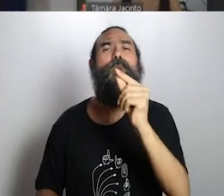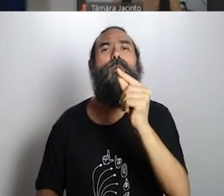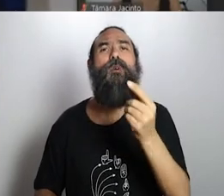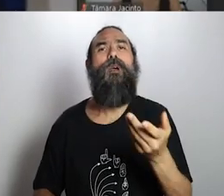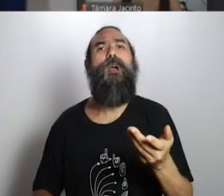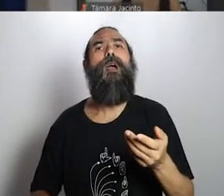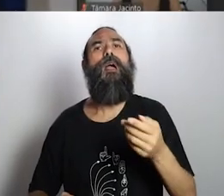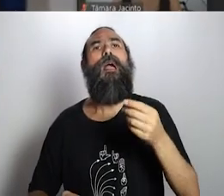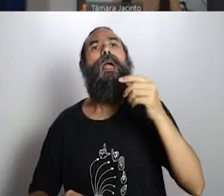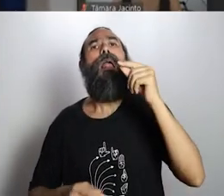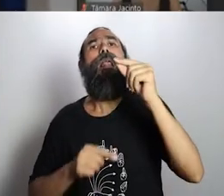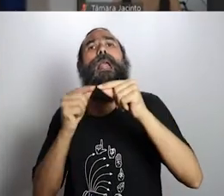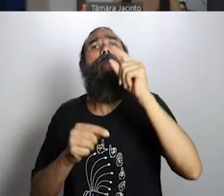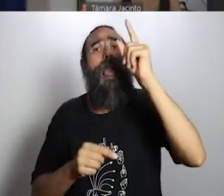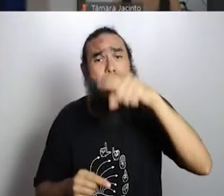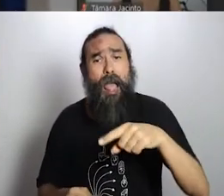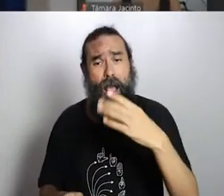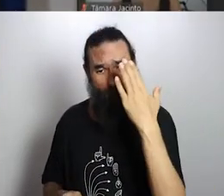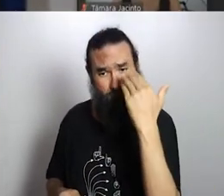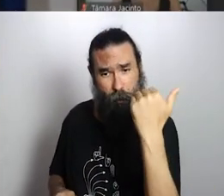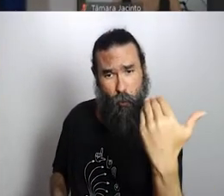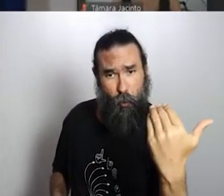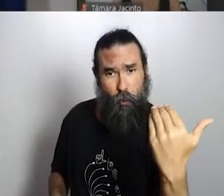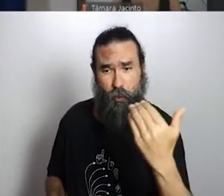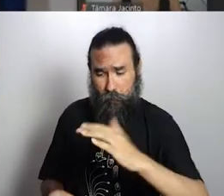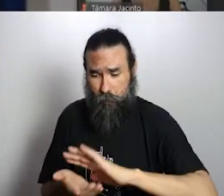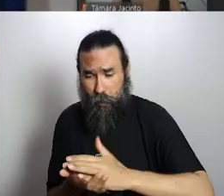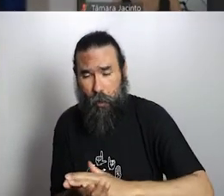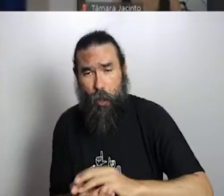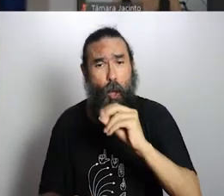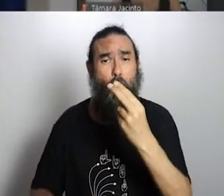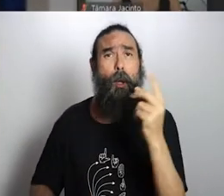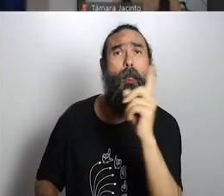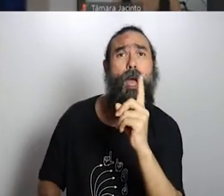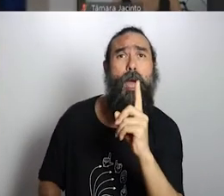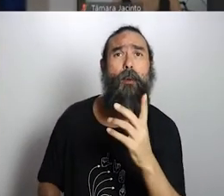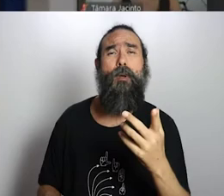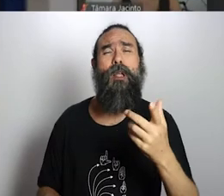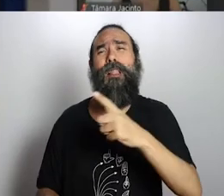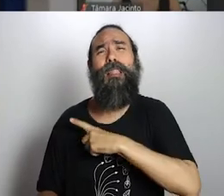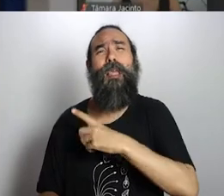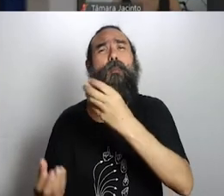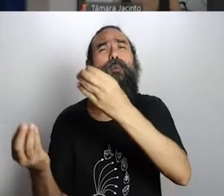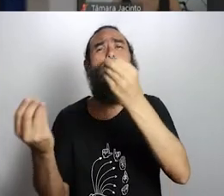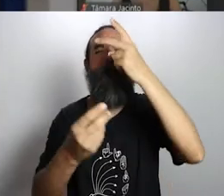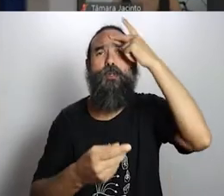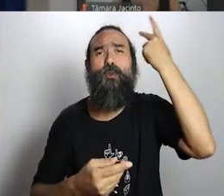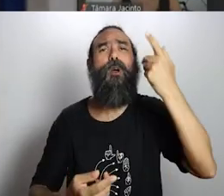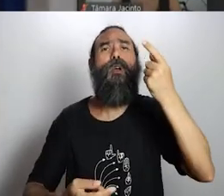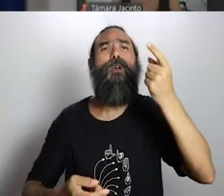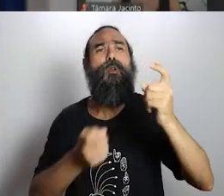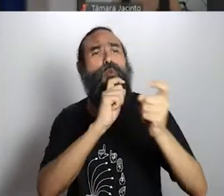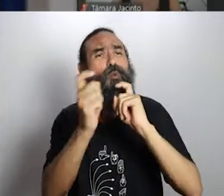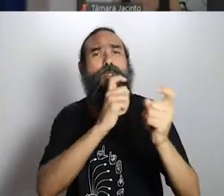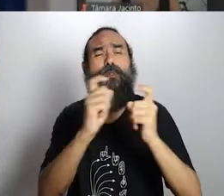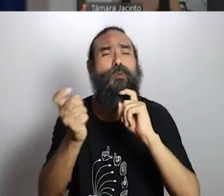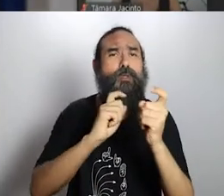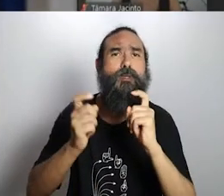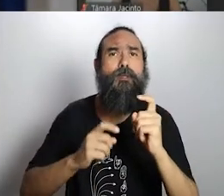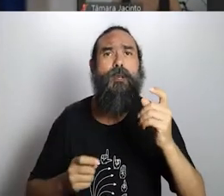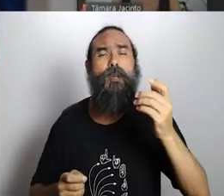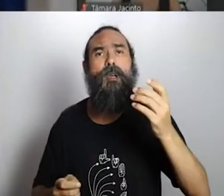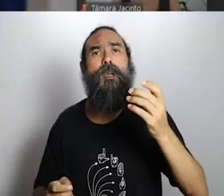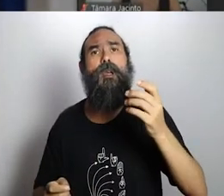o que é mestre, o que é mestra, algumas pessoas passaram ilesos dessa discussão porque não estavam interessados em títulos,